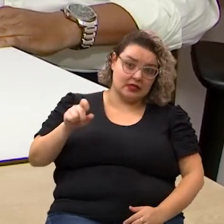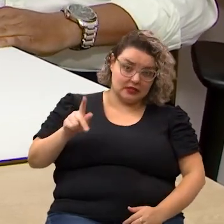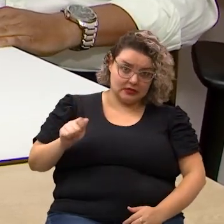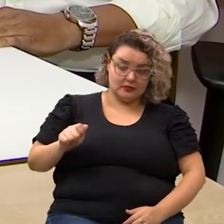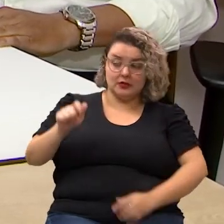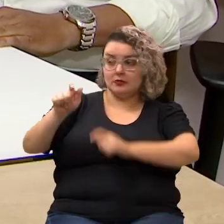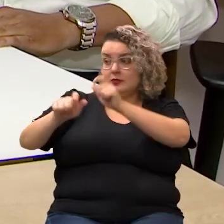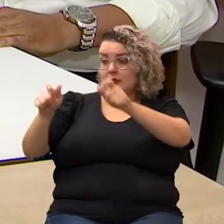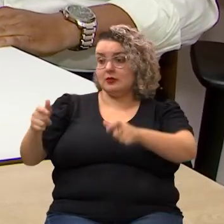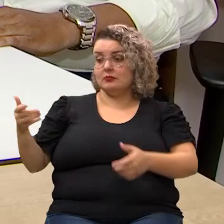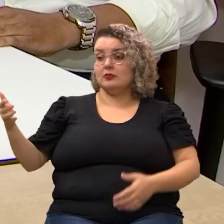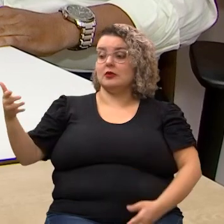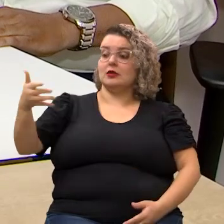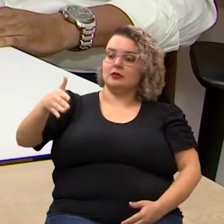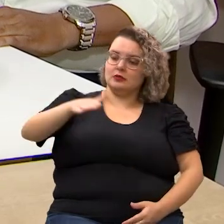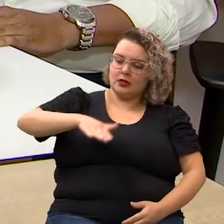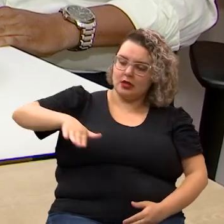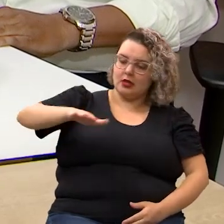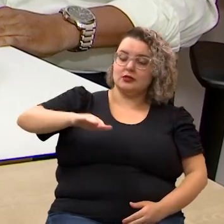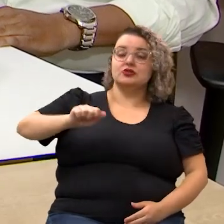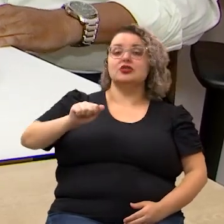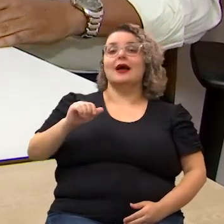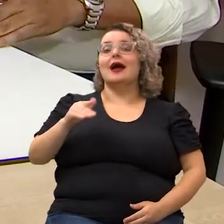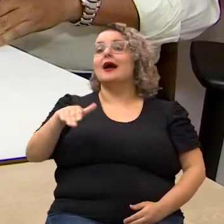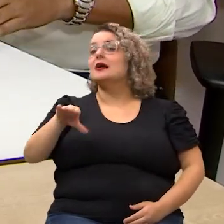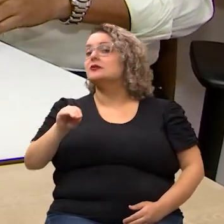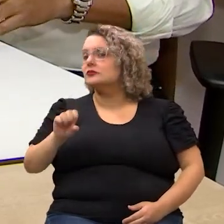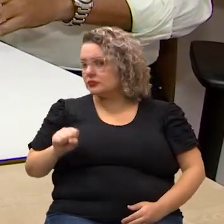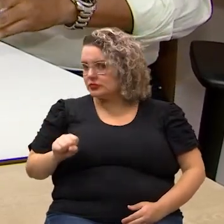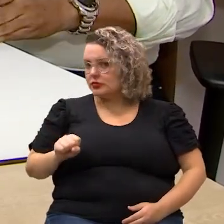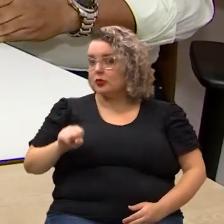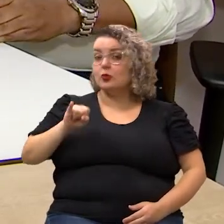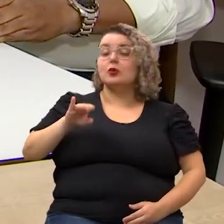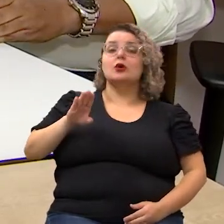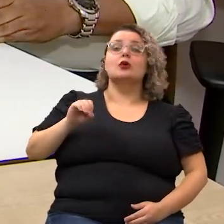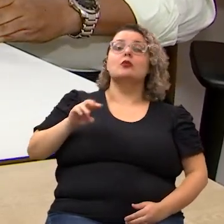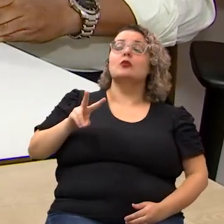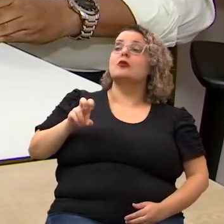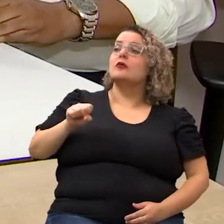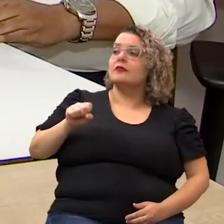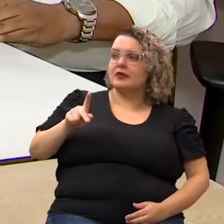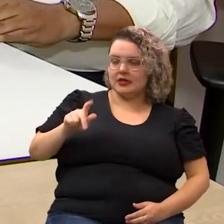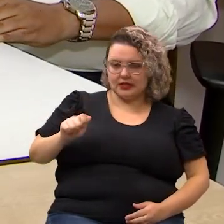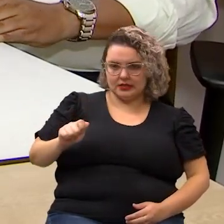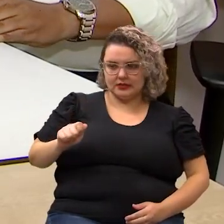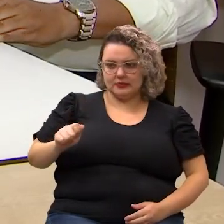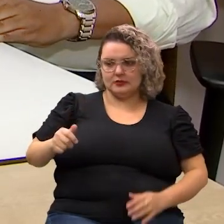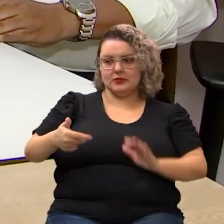vemos pessoas entrando no mercado de ações. Então, o Ibovespa significa